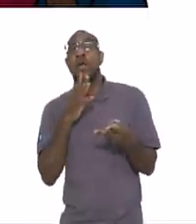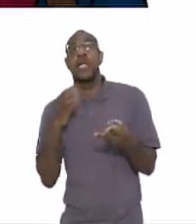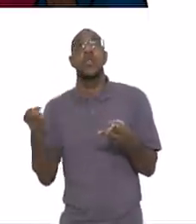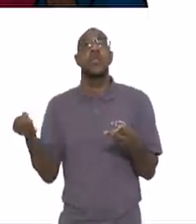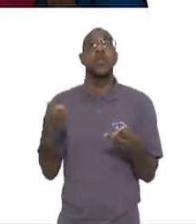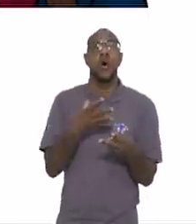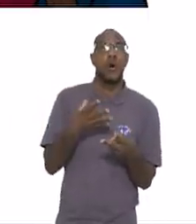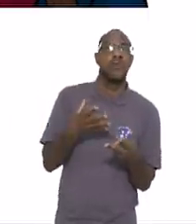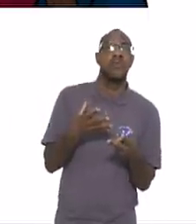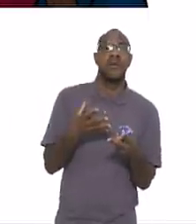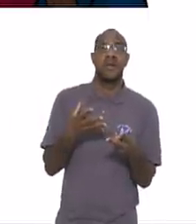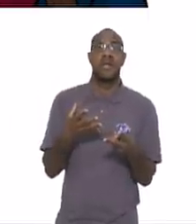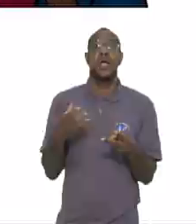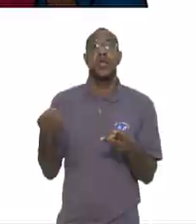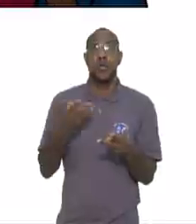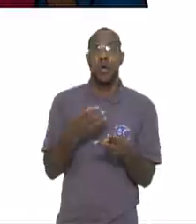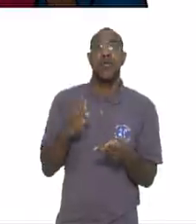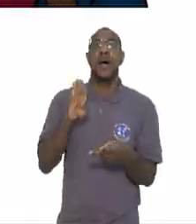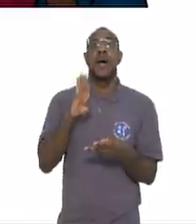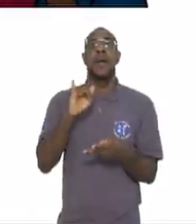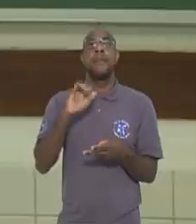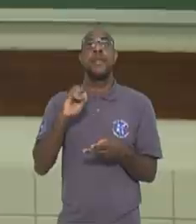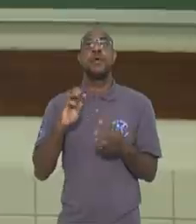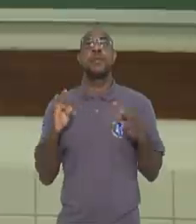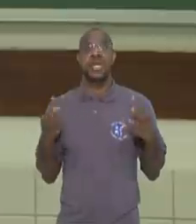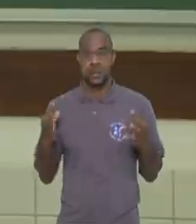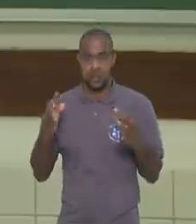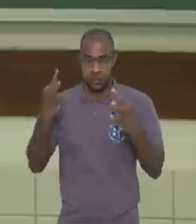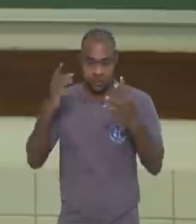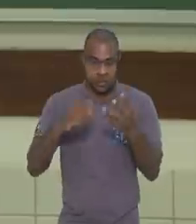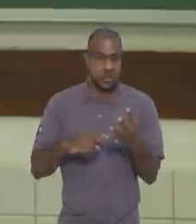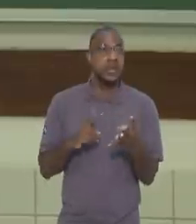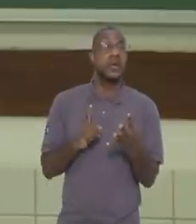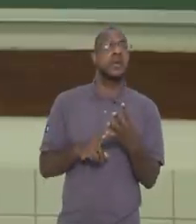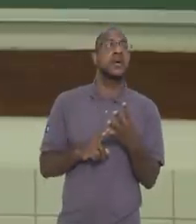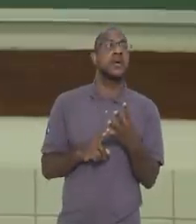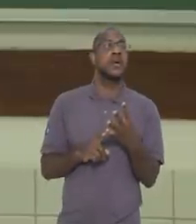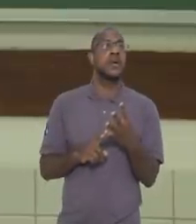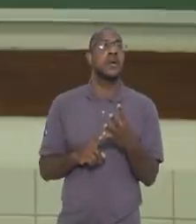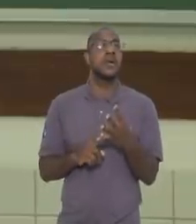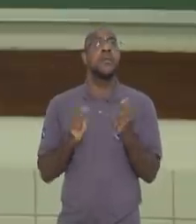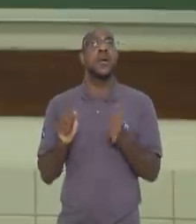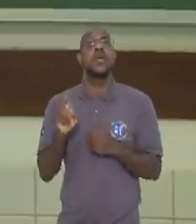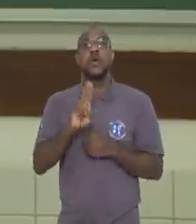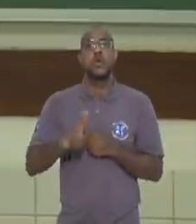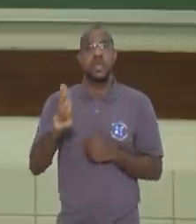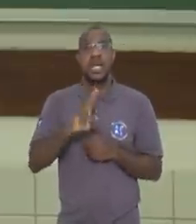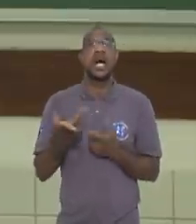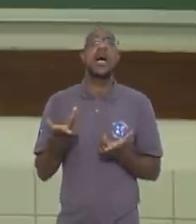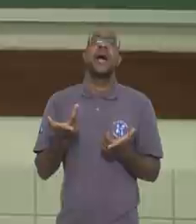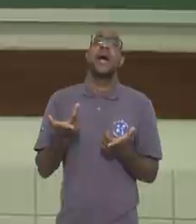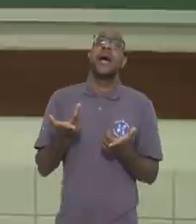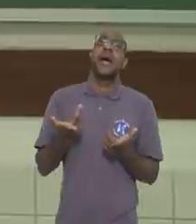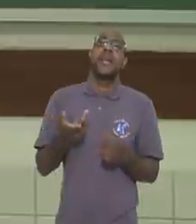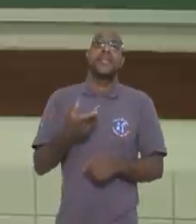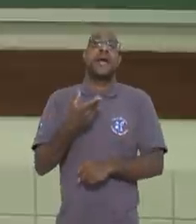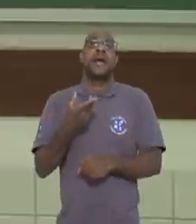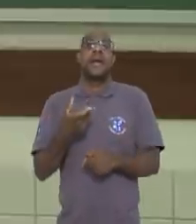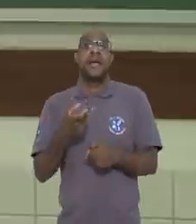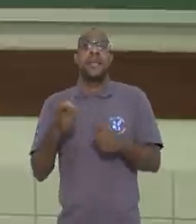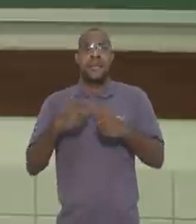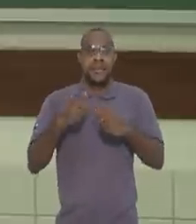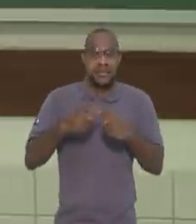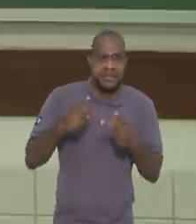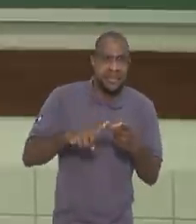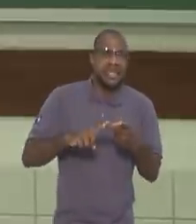biotecnologias, possíveis usos dela, né, que a gente mostrou aqui no final. Falou ainda que a gente pode usar ali na medicina, energética, área ambiental, mas tem